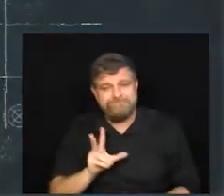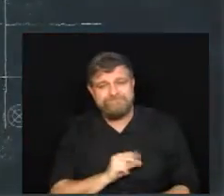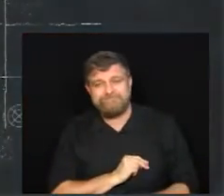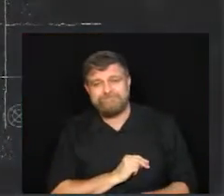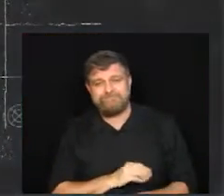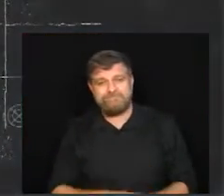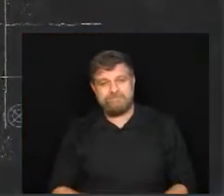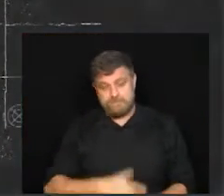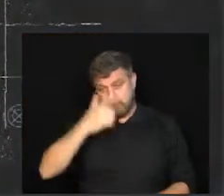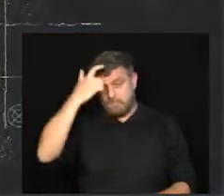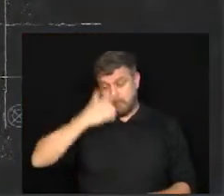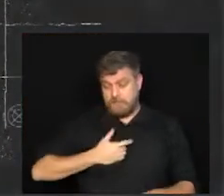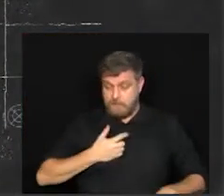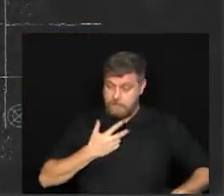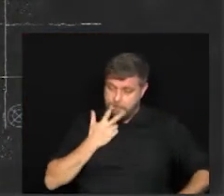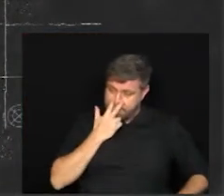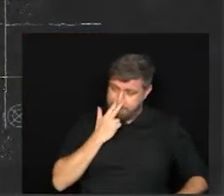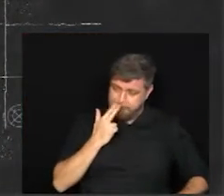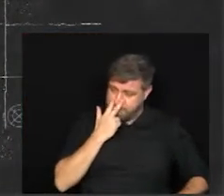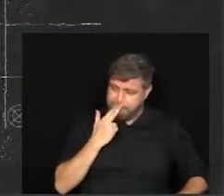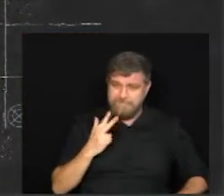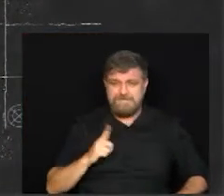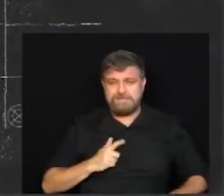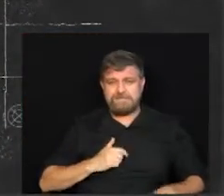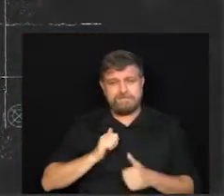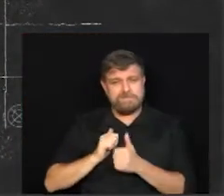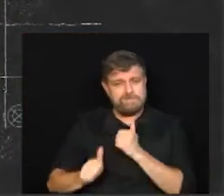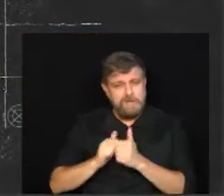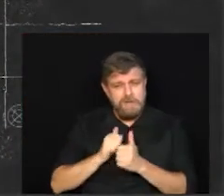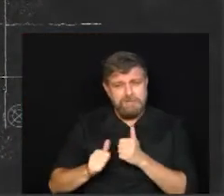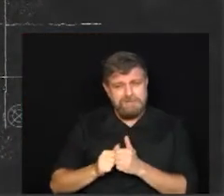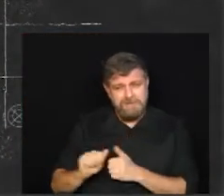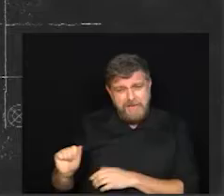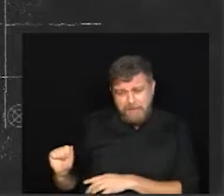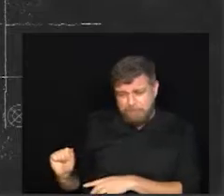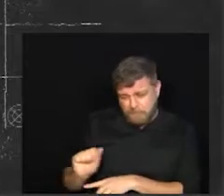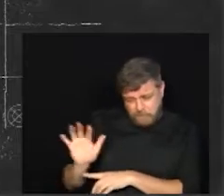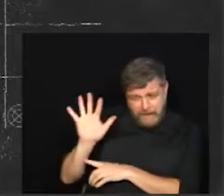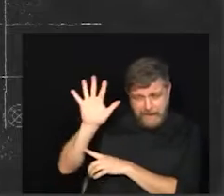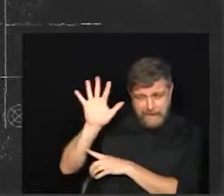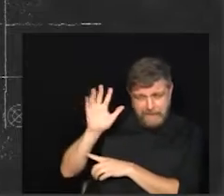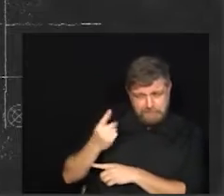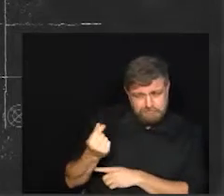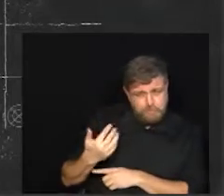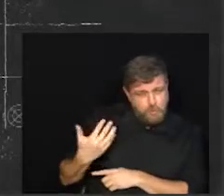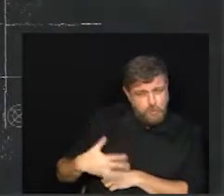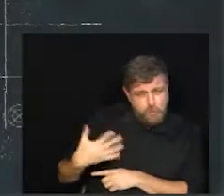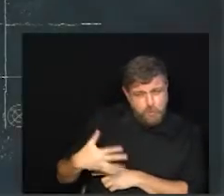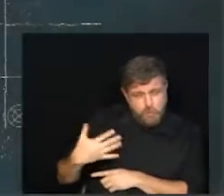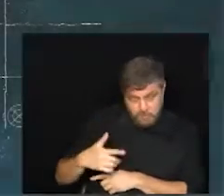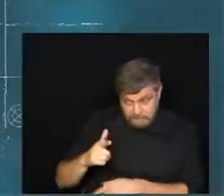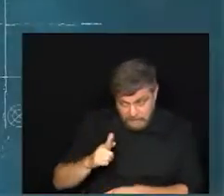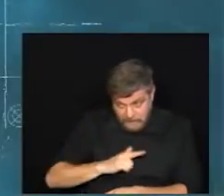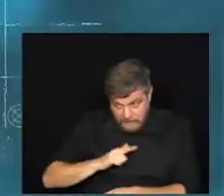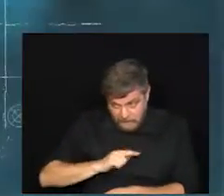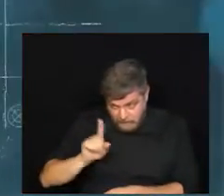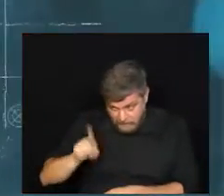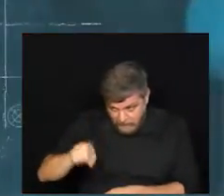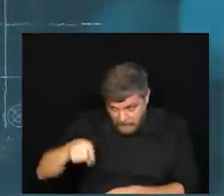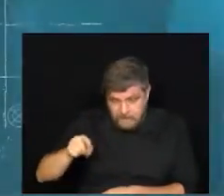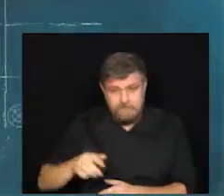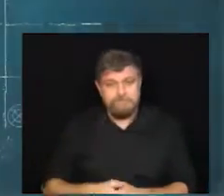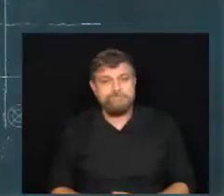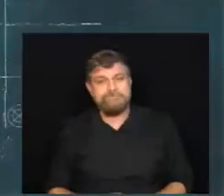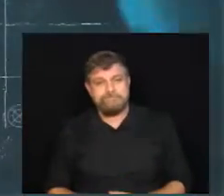Agora, eu tenho a impressão que é um esporte muito caro. Você tem muitos custos, Juninho?